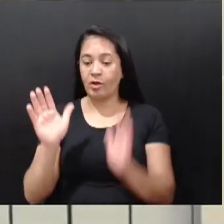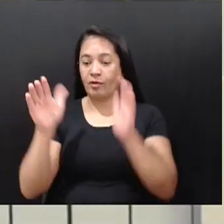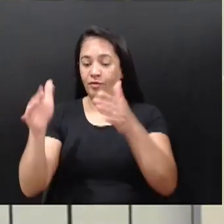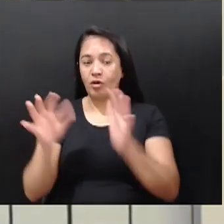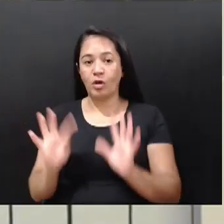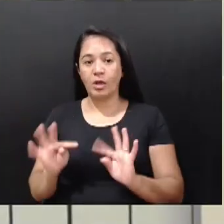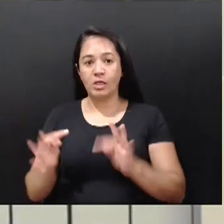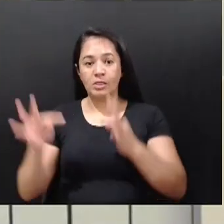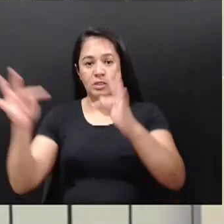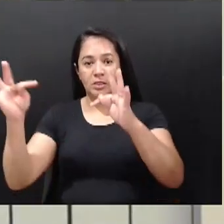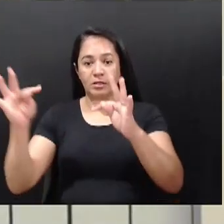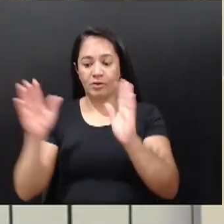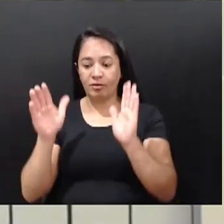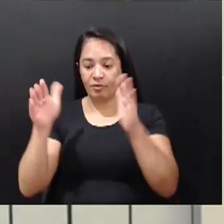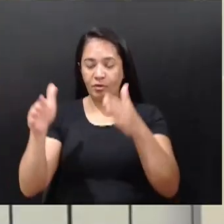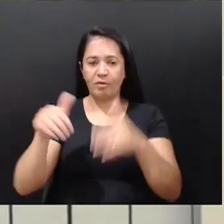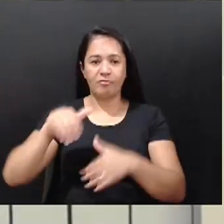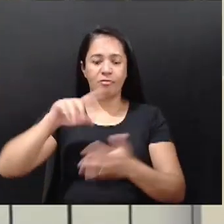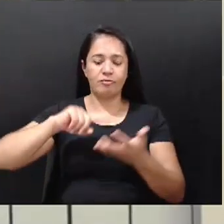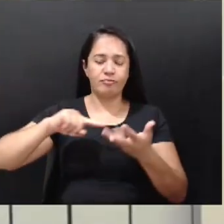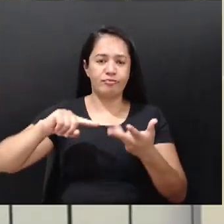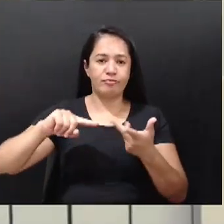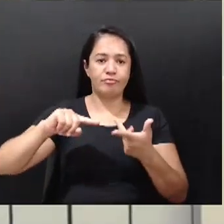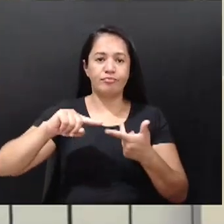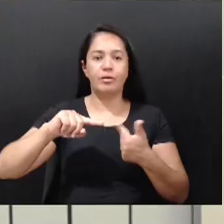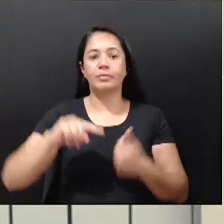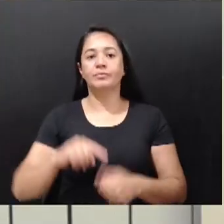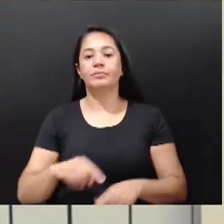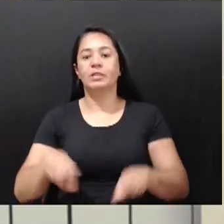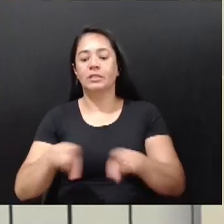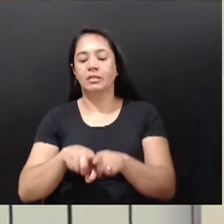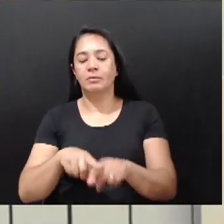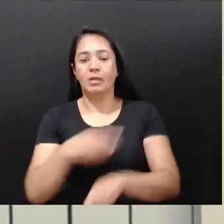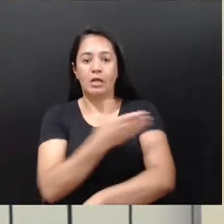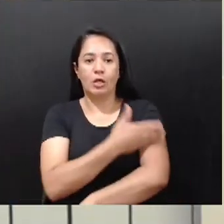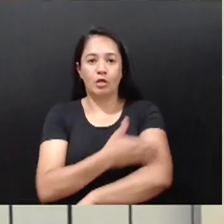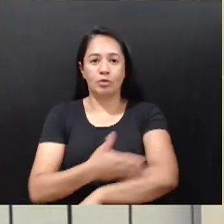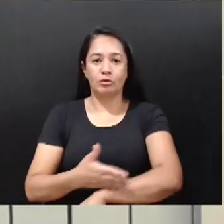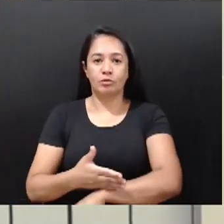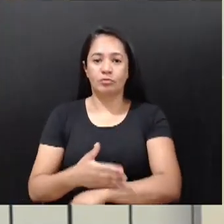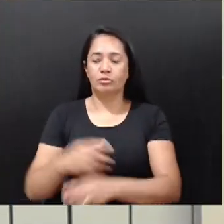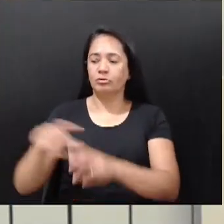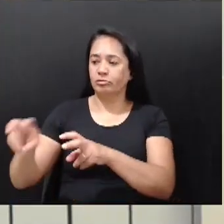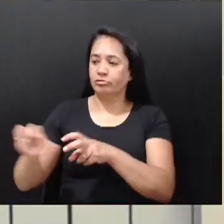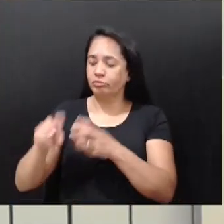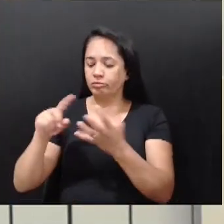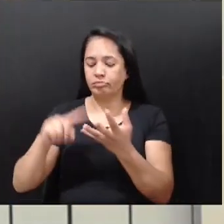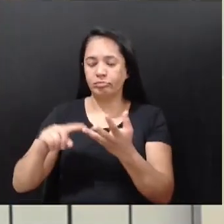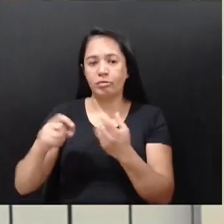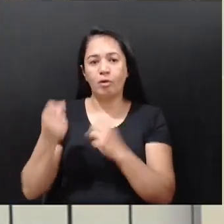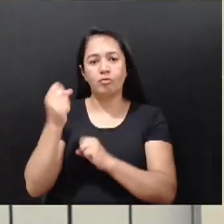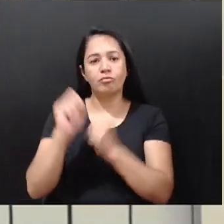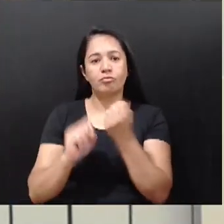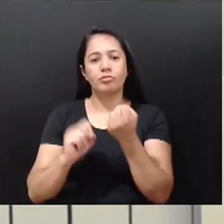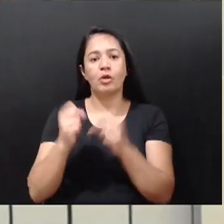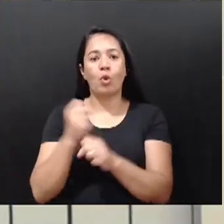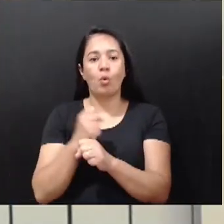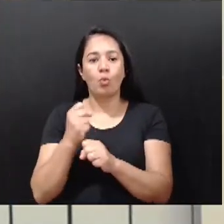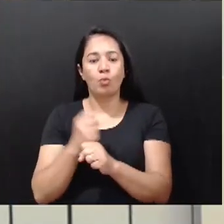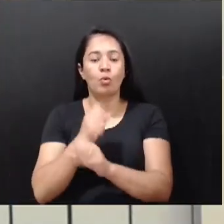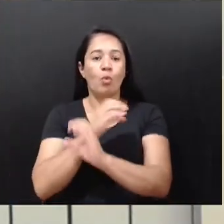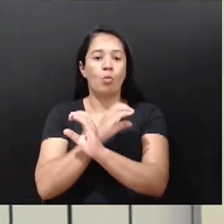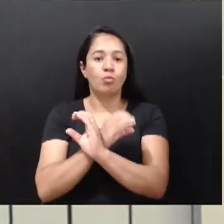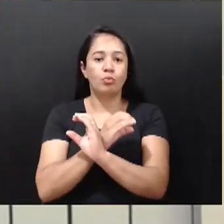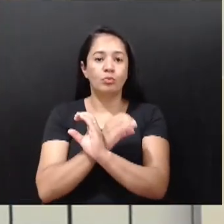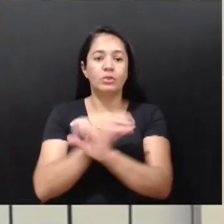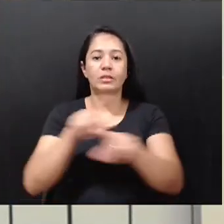voltados às mais diversas áreas, desde as tradicionais agronegócio, indústria, construção civil e campos